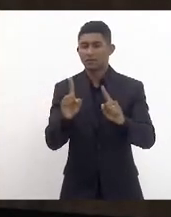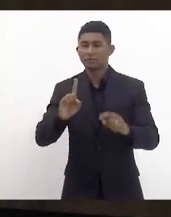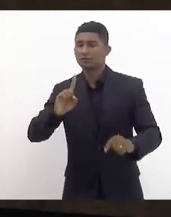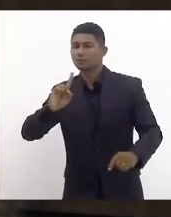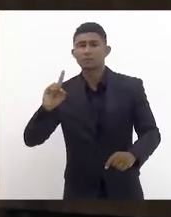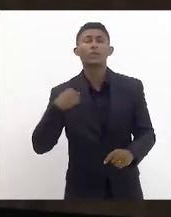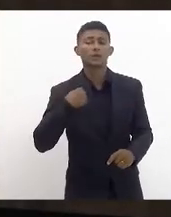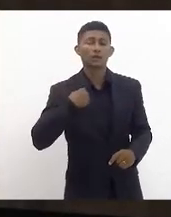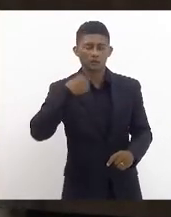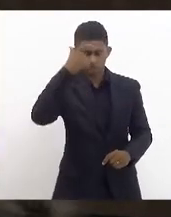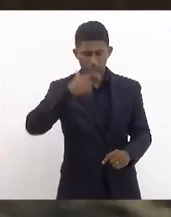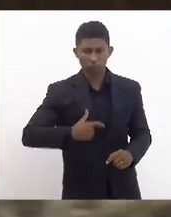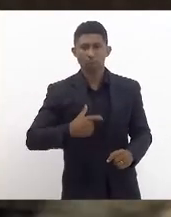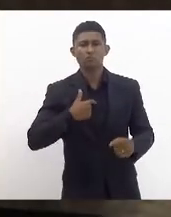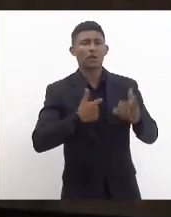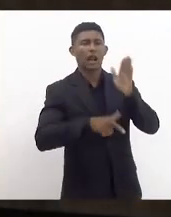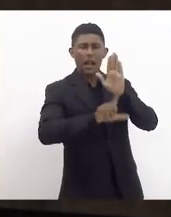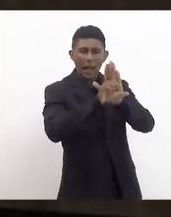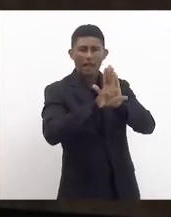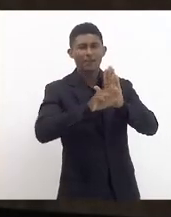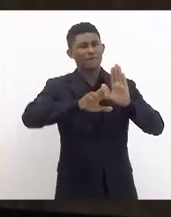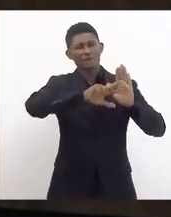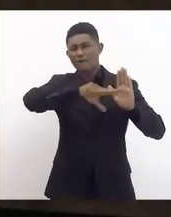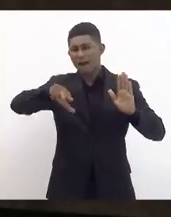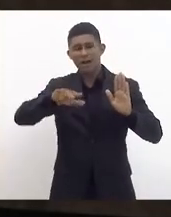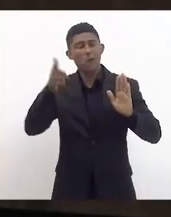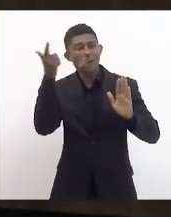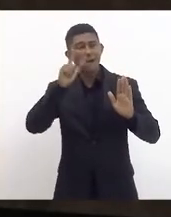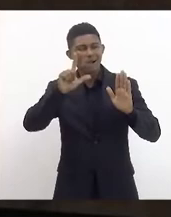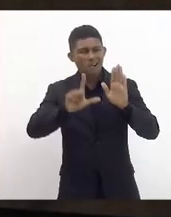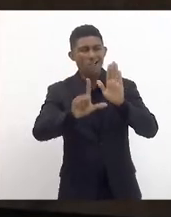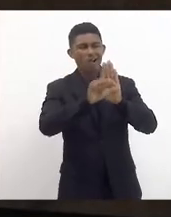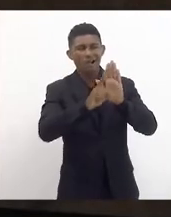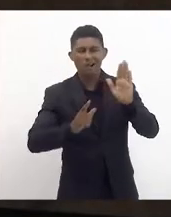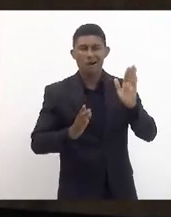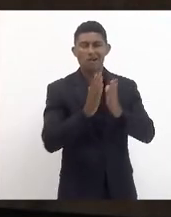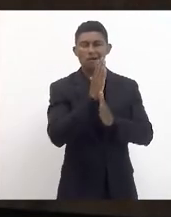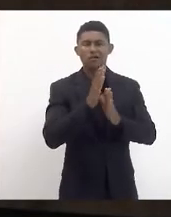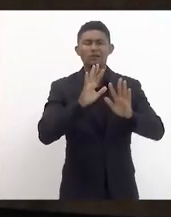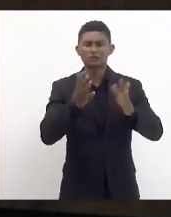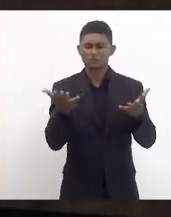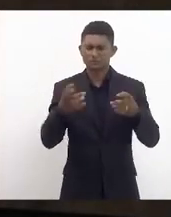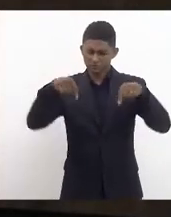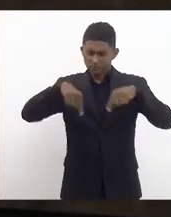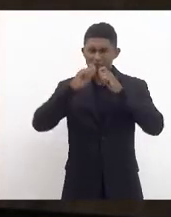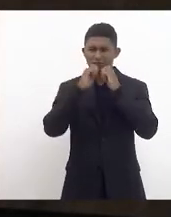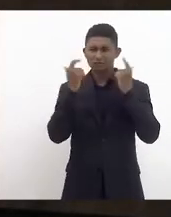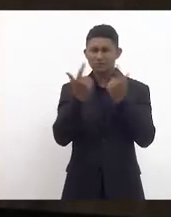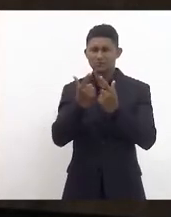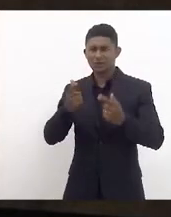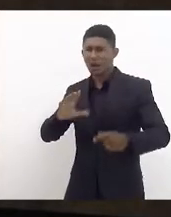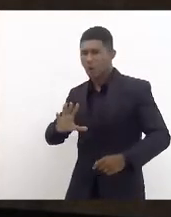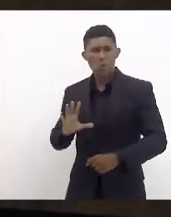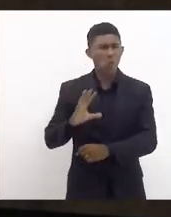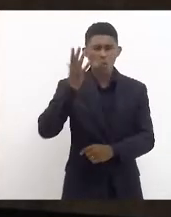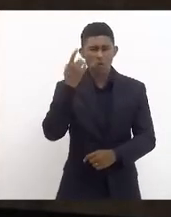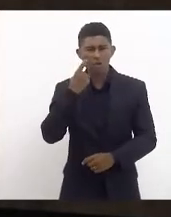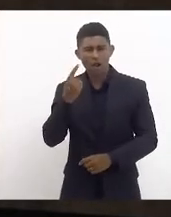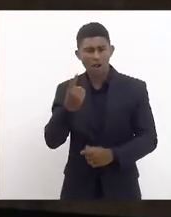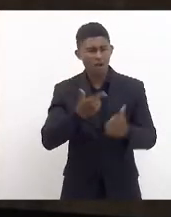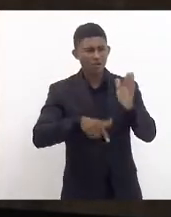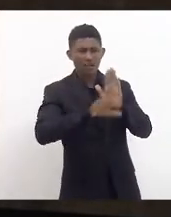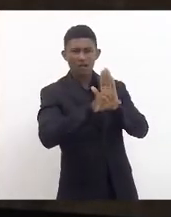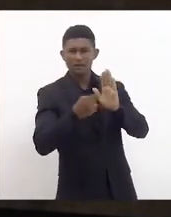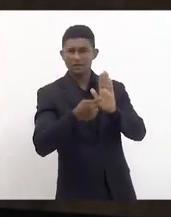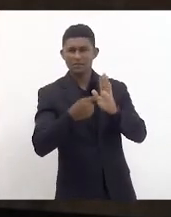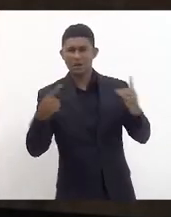fiz várias e Vossa Excelência nos ajudou. E depois permitir aqui que aconteça o contrário do que as leis dizem.